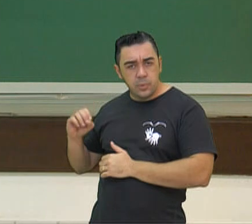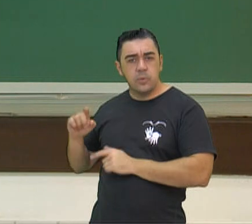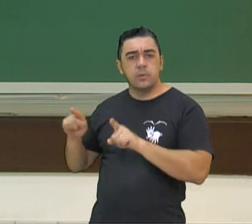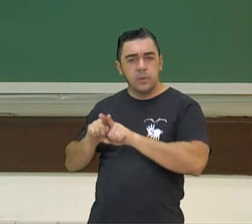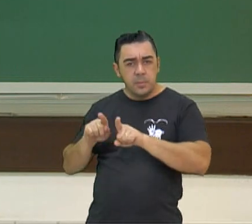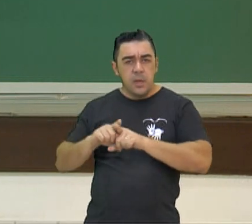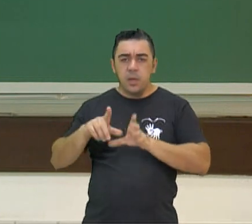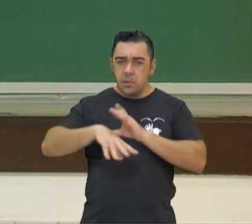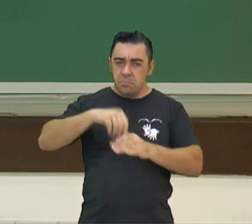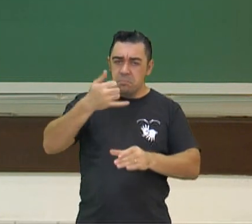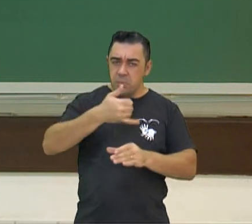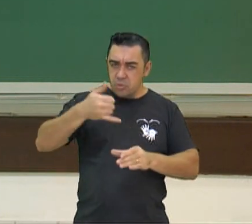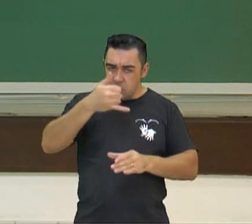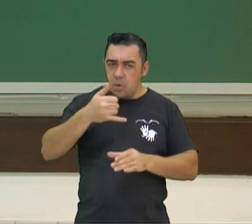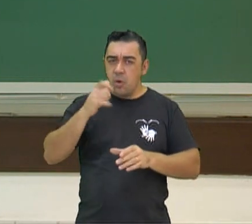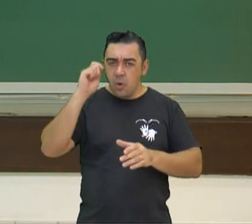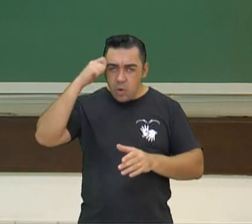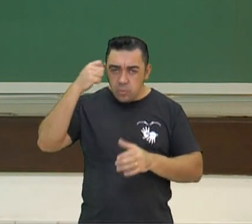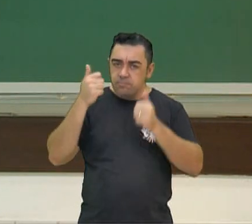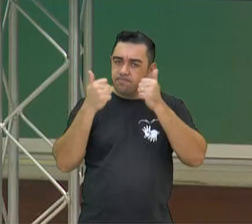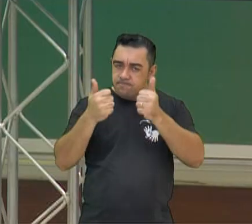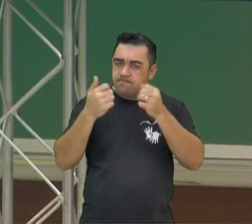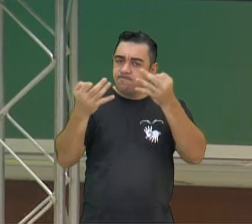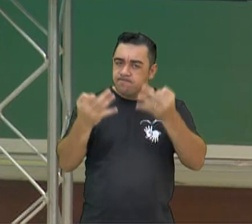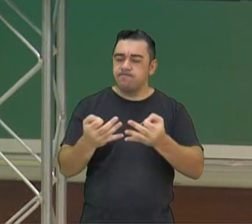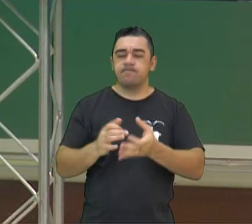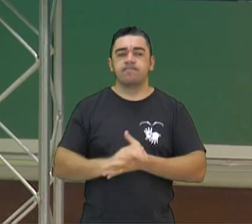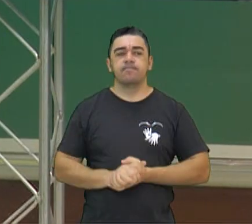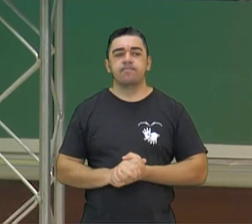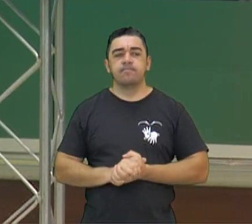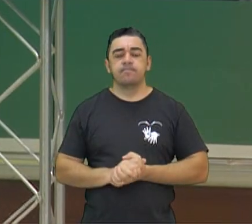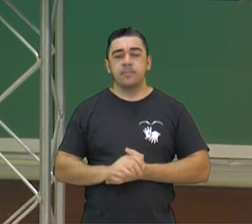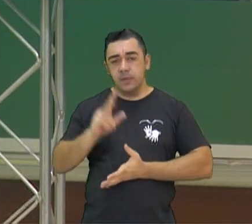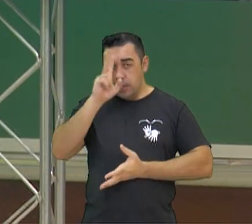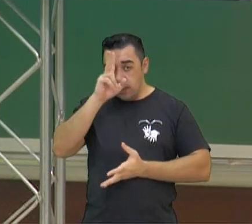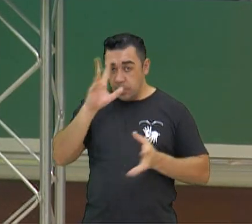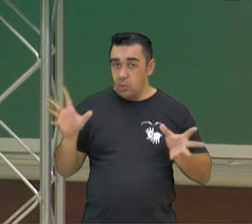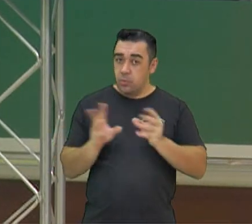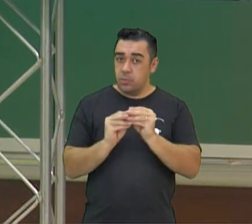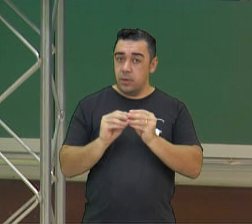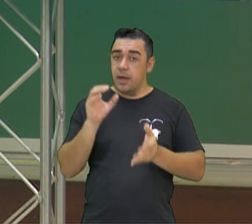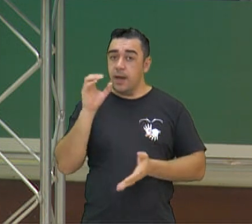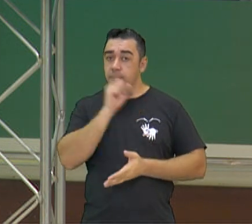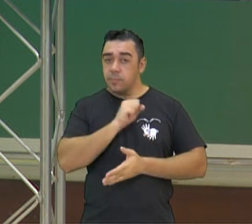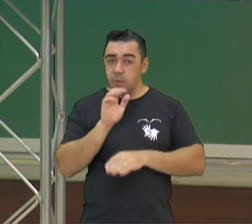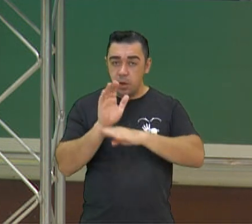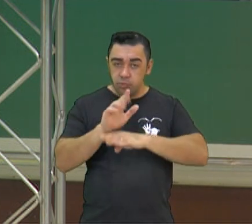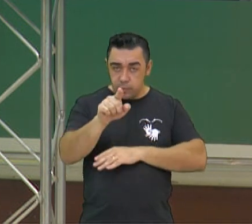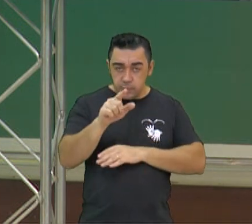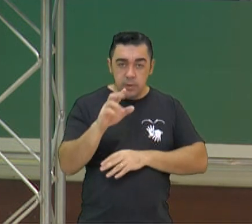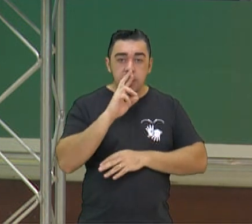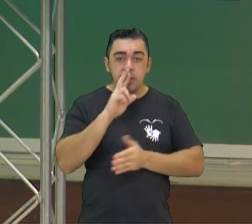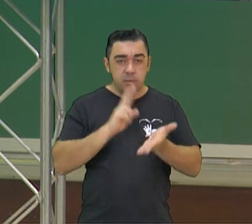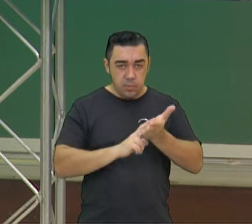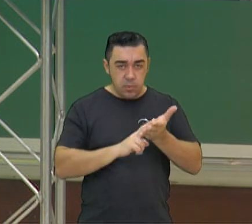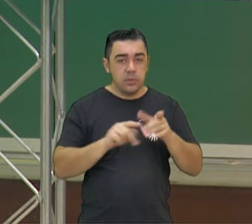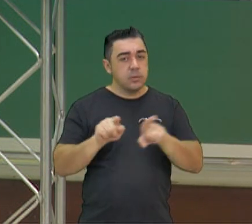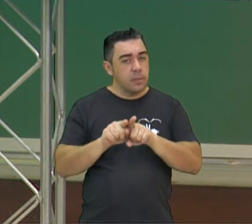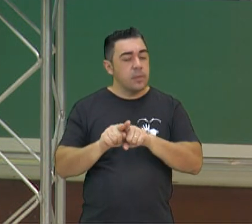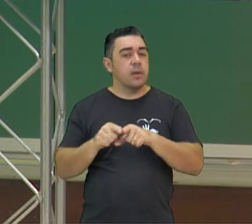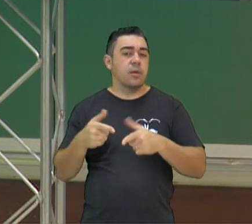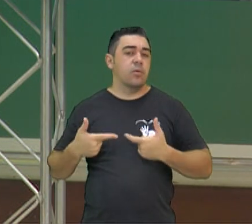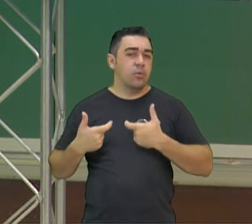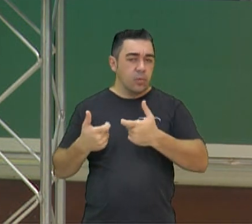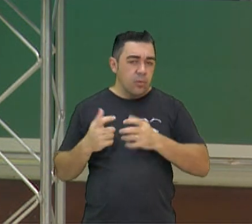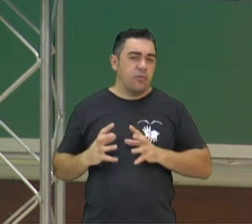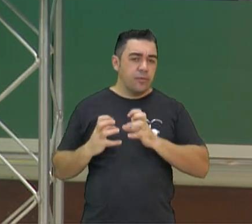petróleo? Beleza, acertou. Uma retomada rápida aí, que também ajuda na resposta anterior. Os conflitos na região do